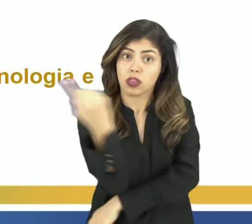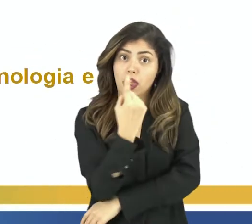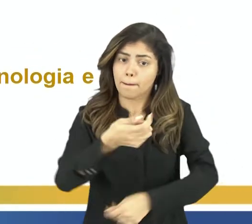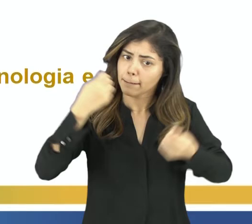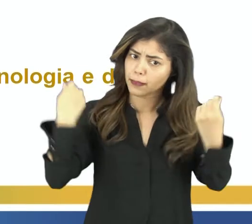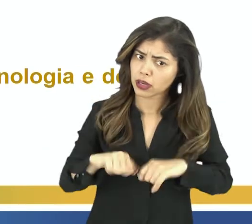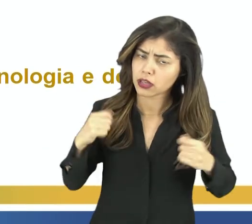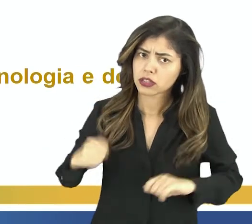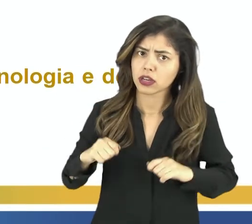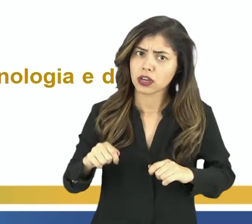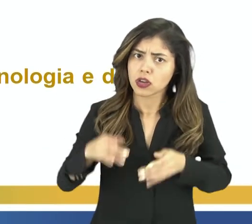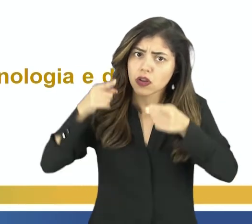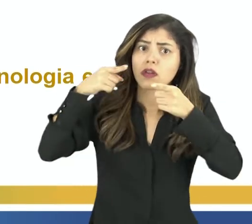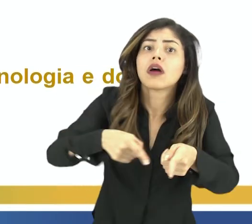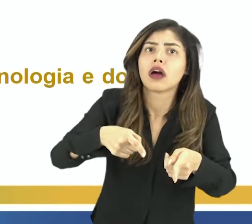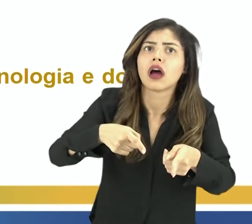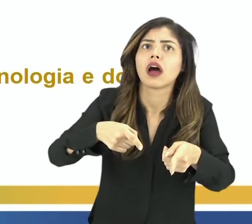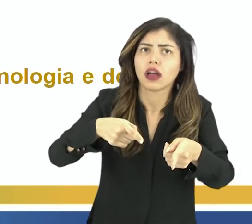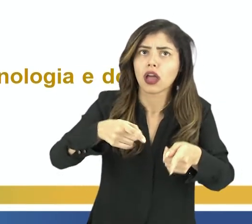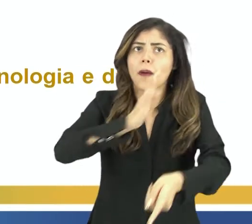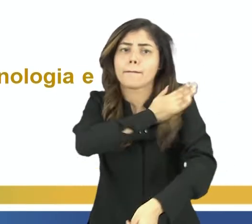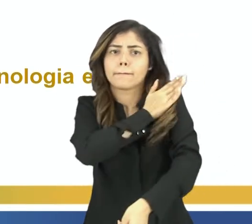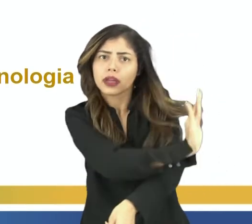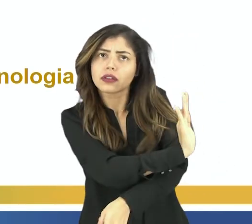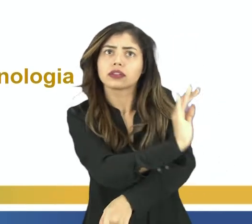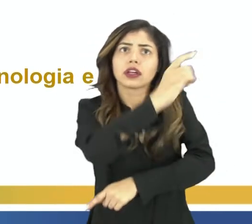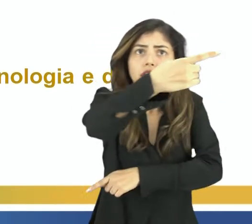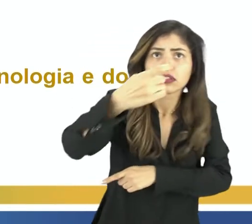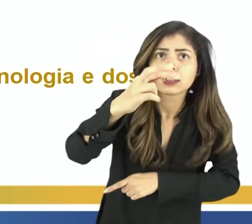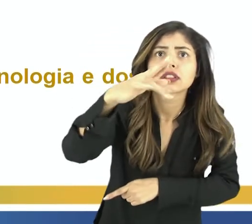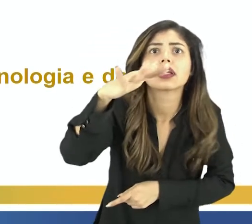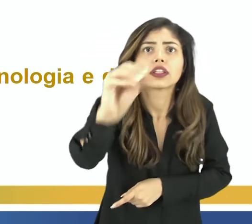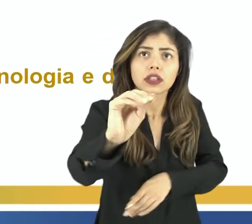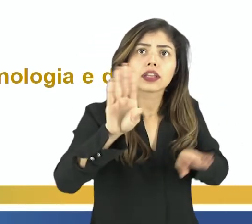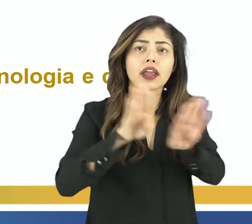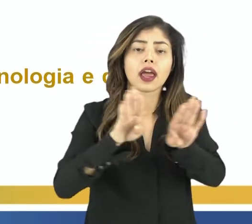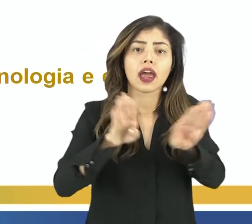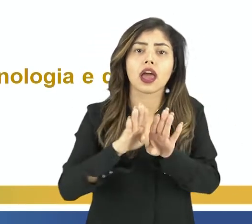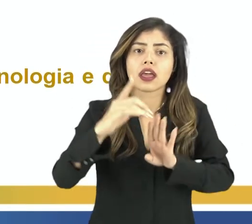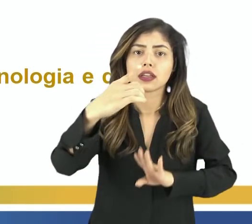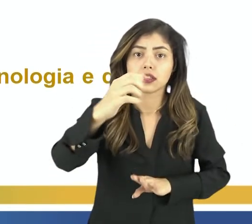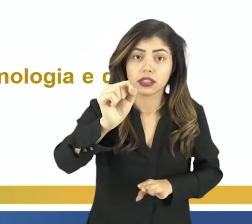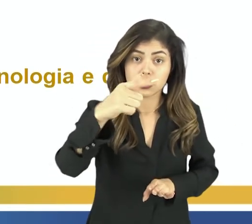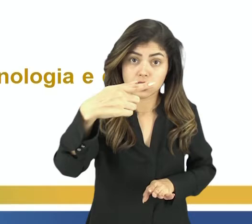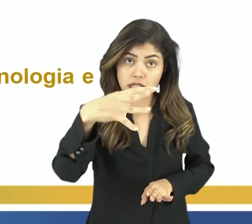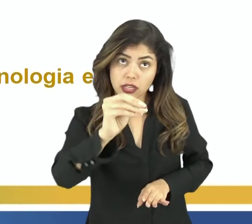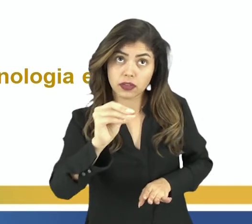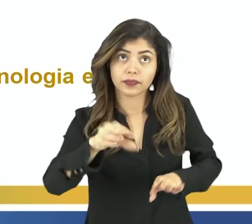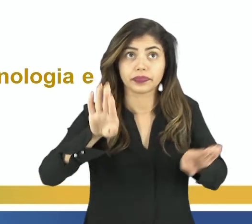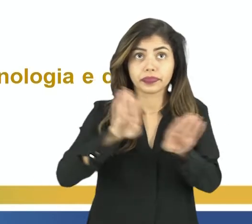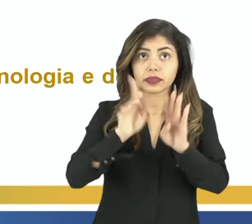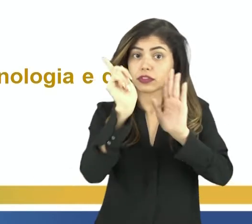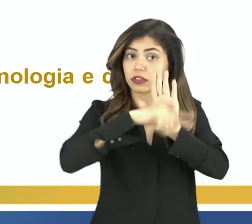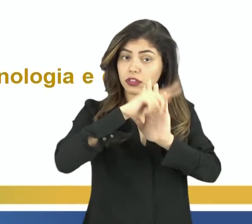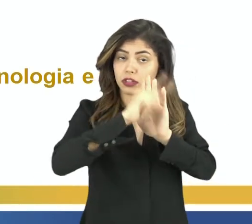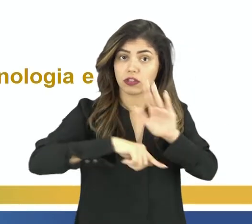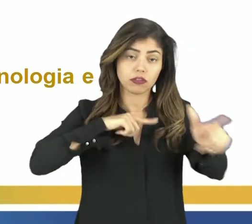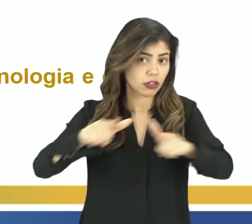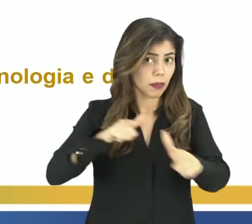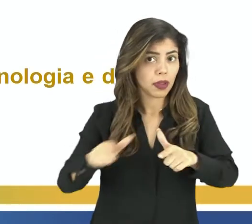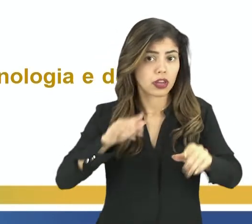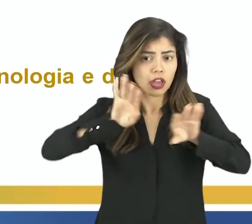devemos condenar também o sexismo, que é o preconceito de sexo. Que ainda agora eu acabei de falar nessa questão de gênero do